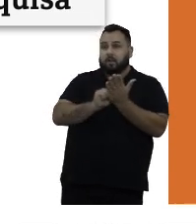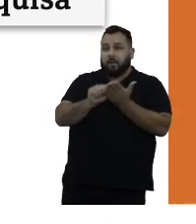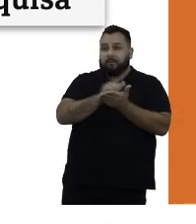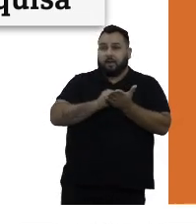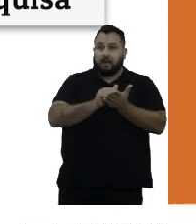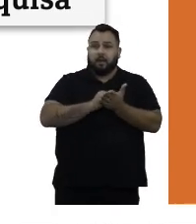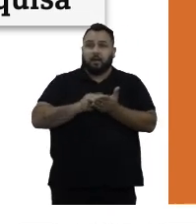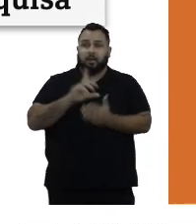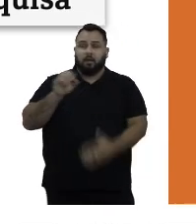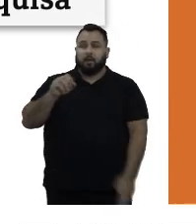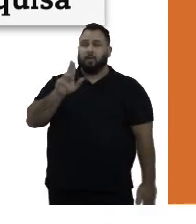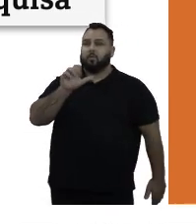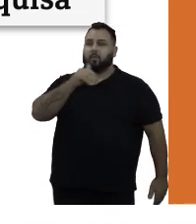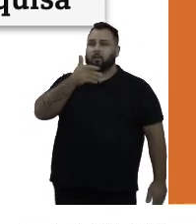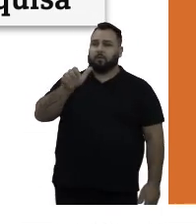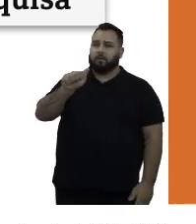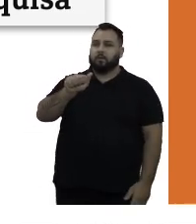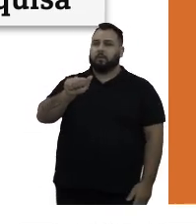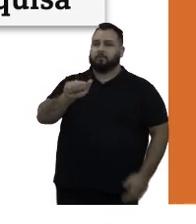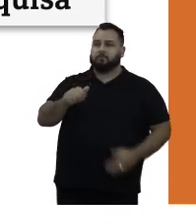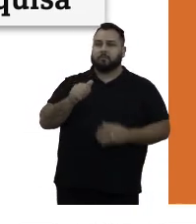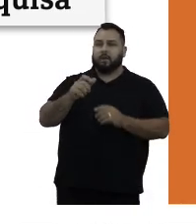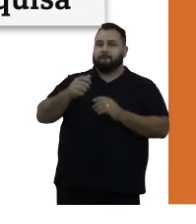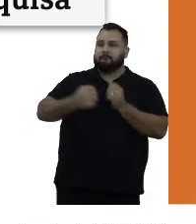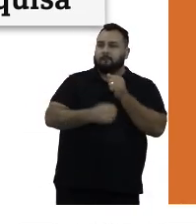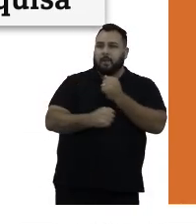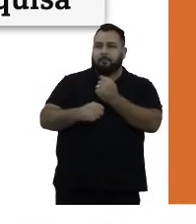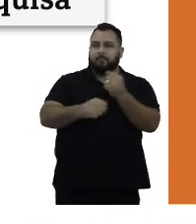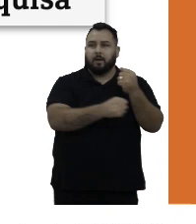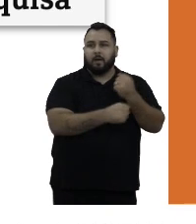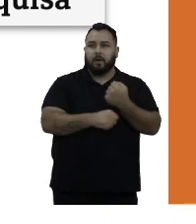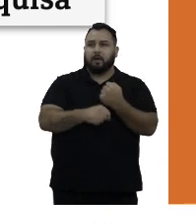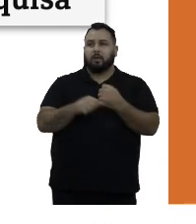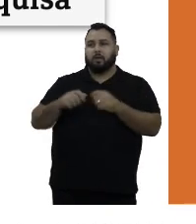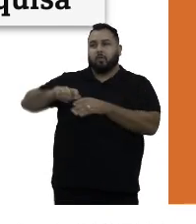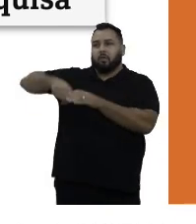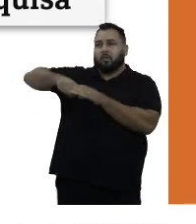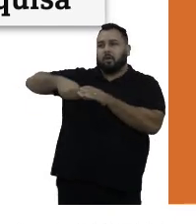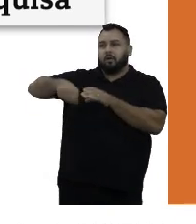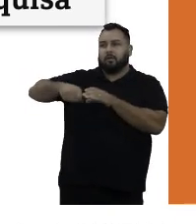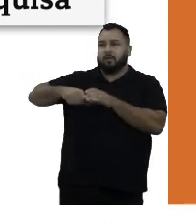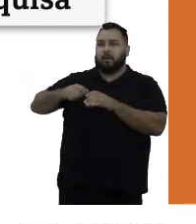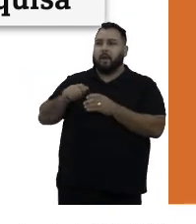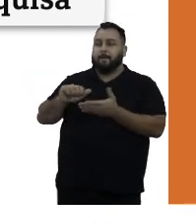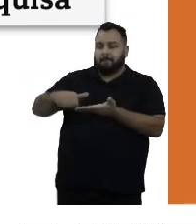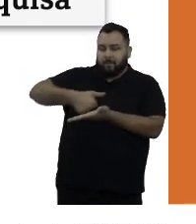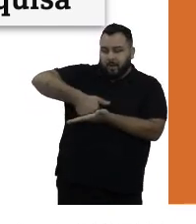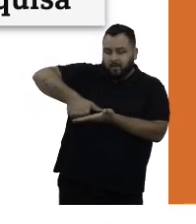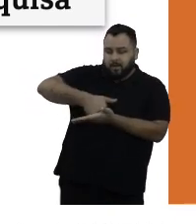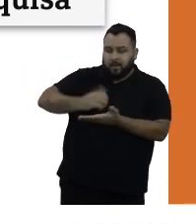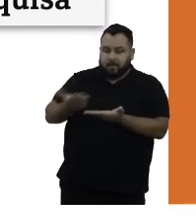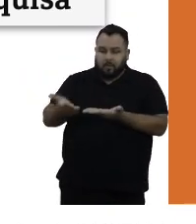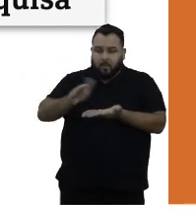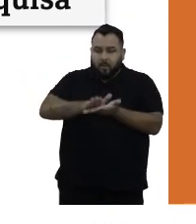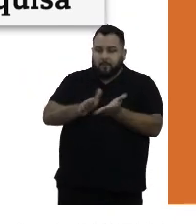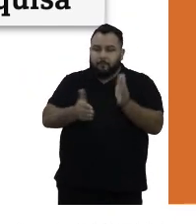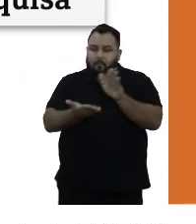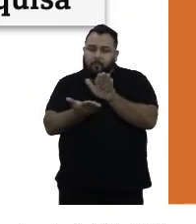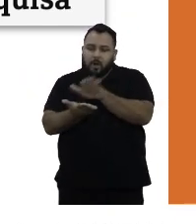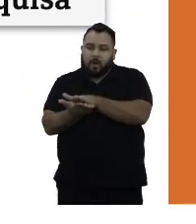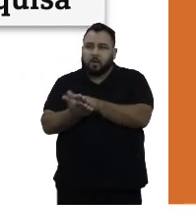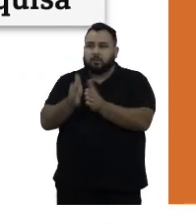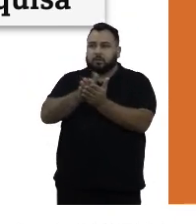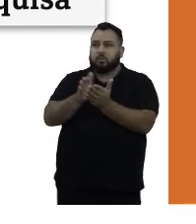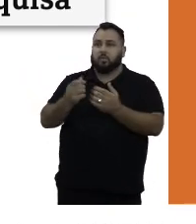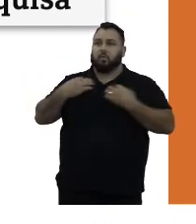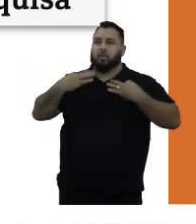faxina, cozinhar, passar e dobrar roupas e lavar roupas. Eu que sou um dono de casa, falei, gente, pelo amor de Deus, isso é maravilhoso. Então